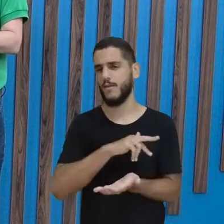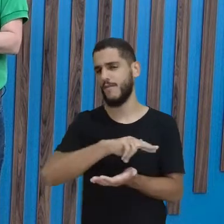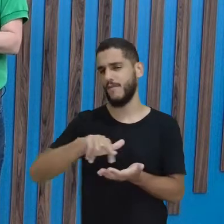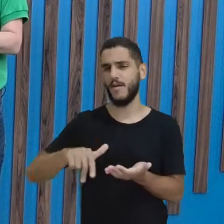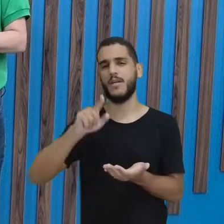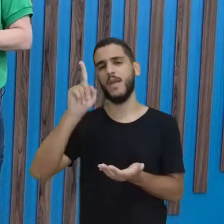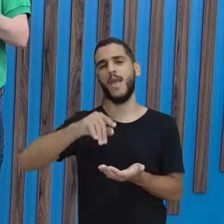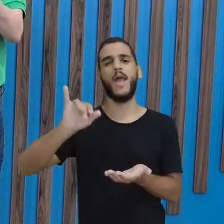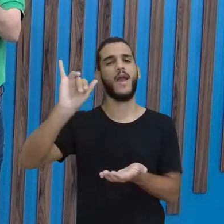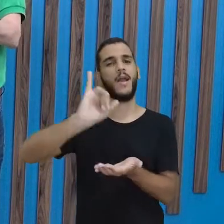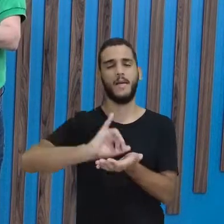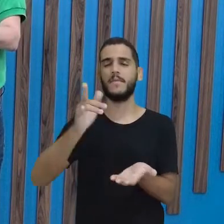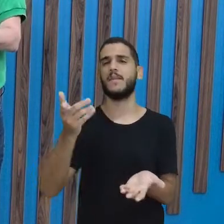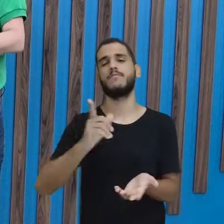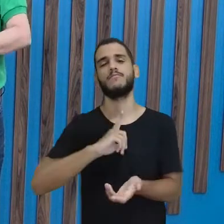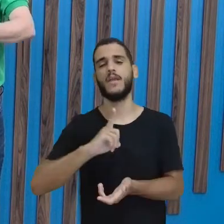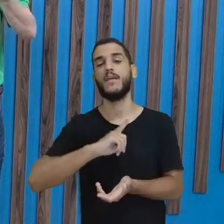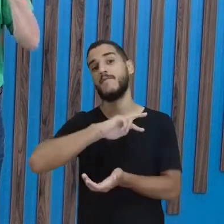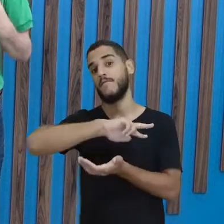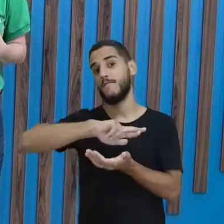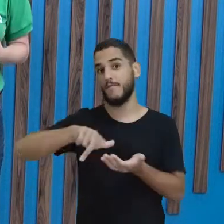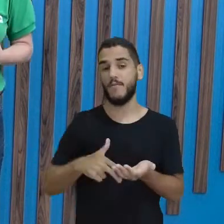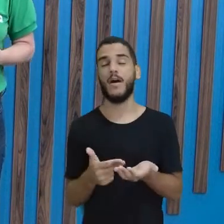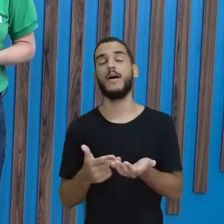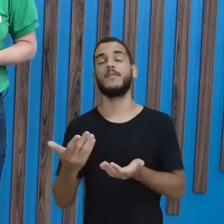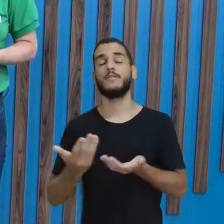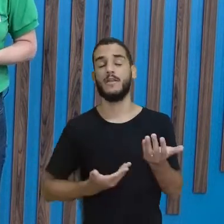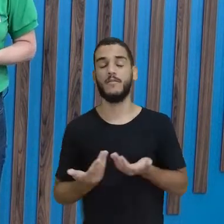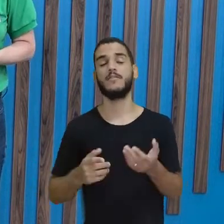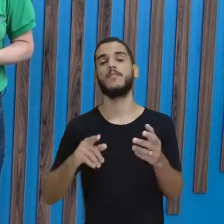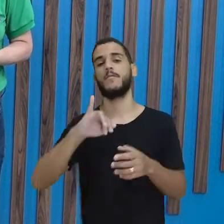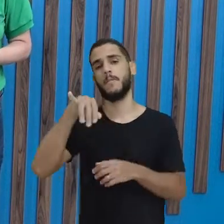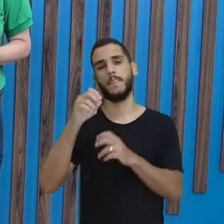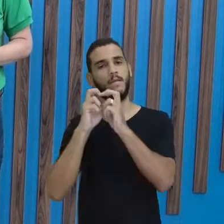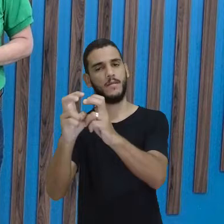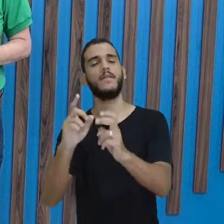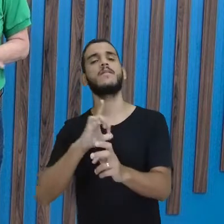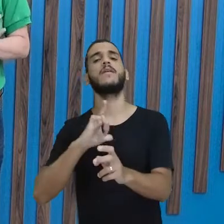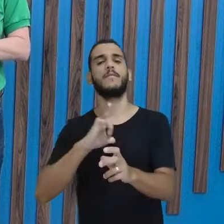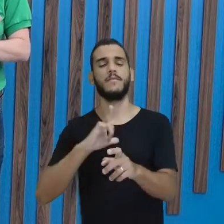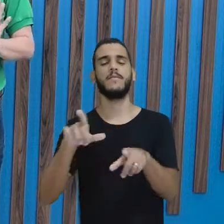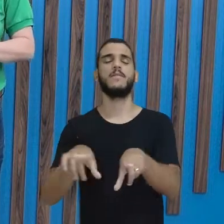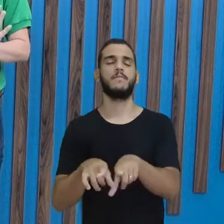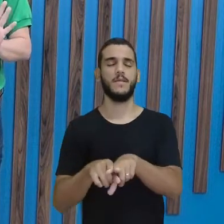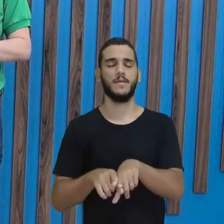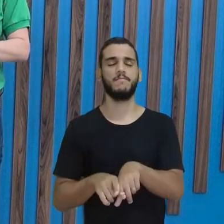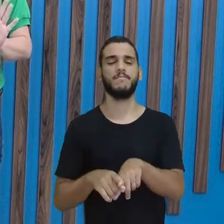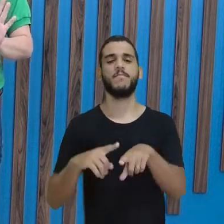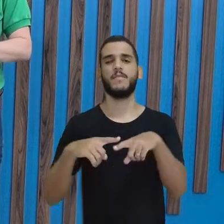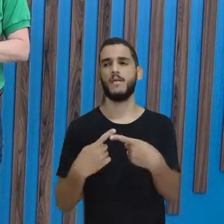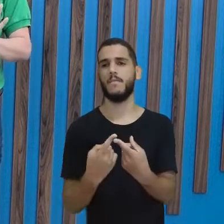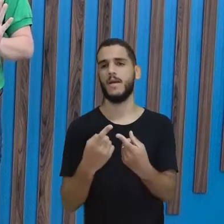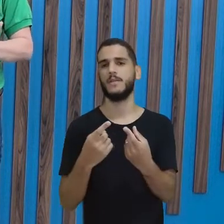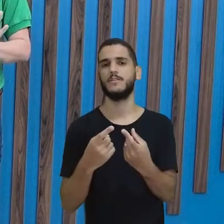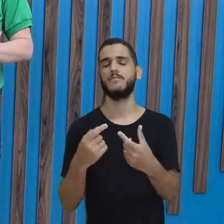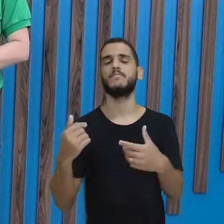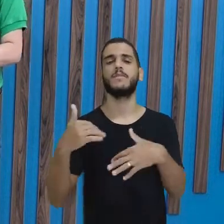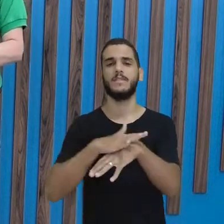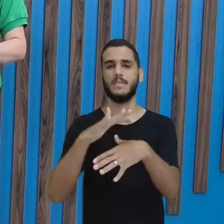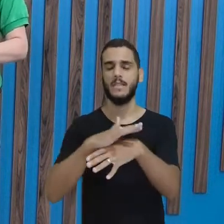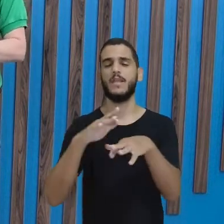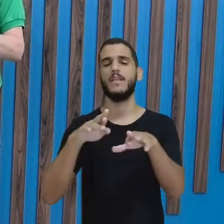capital do estado, então ela vai ter mais serviços. E Jaboatão também tem bastante serviços, mas são cidades diferentes,